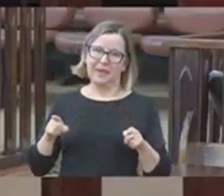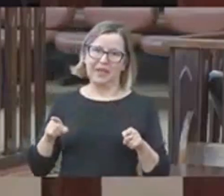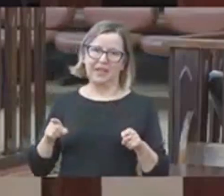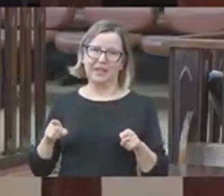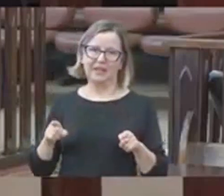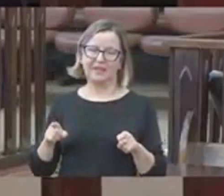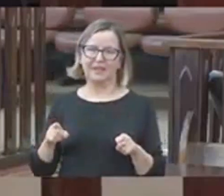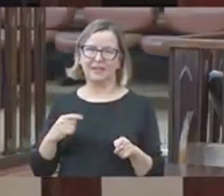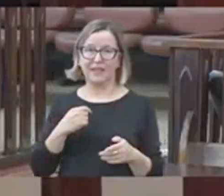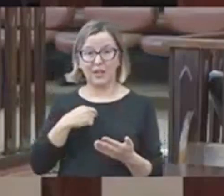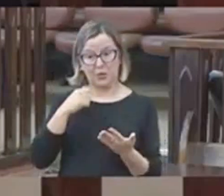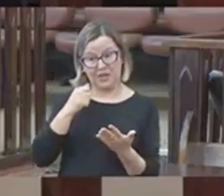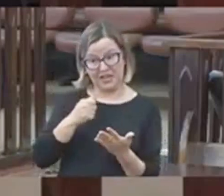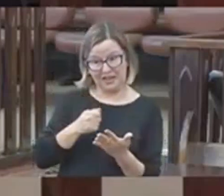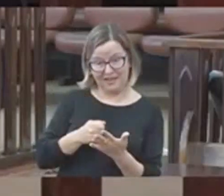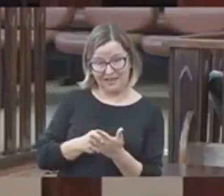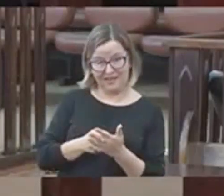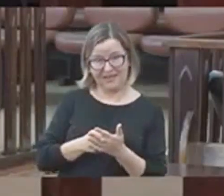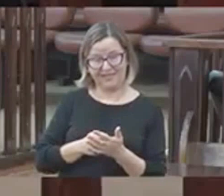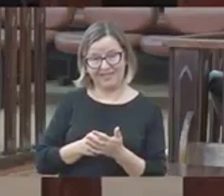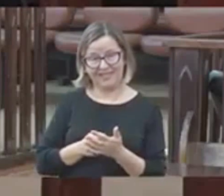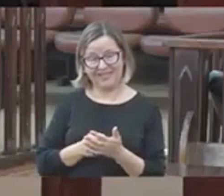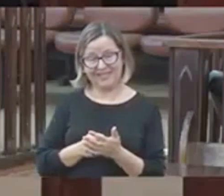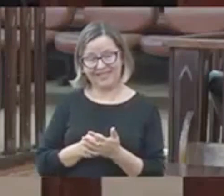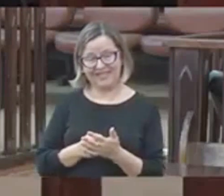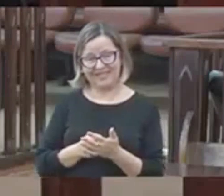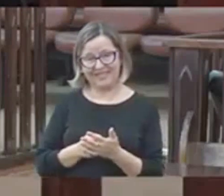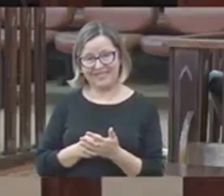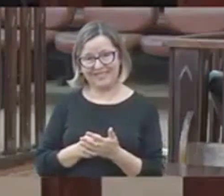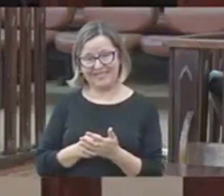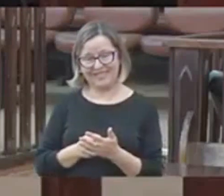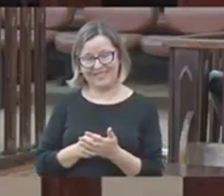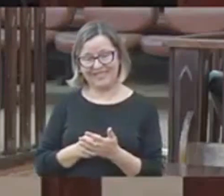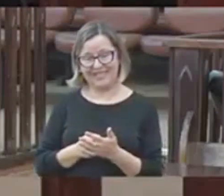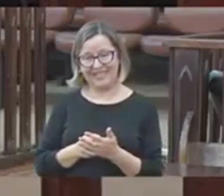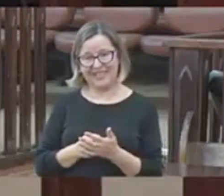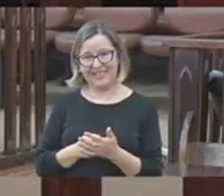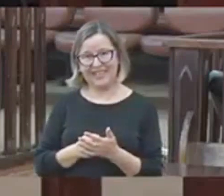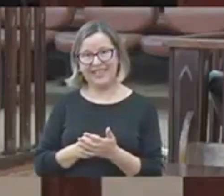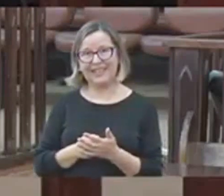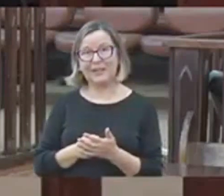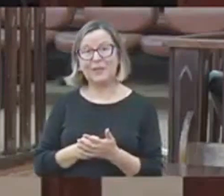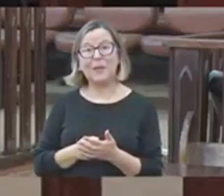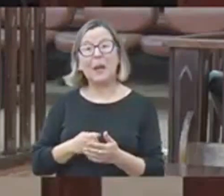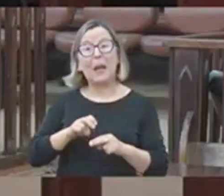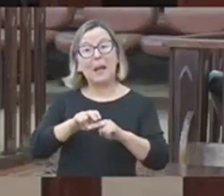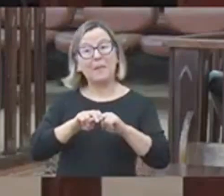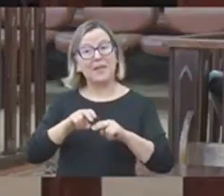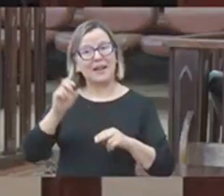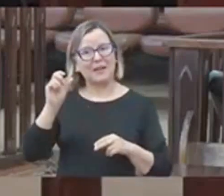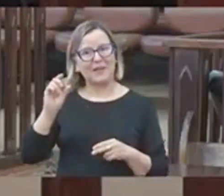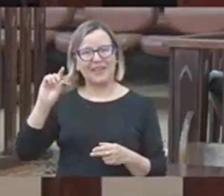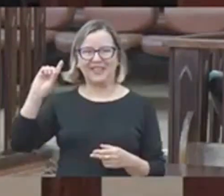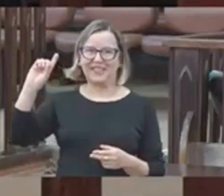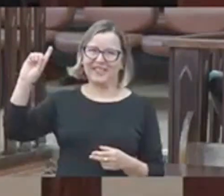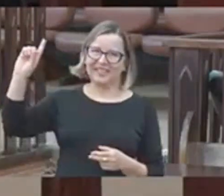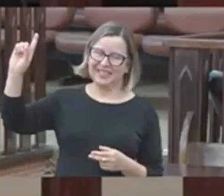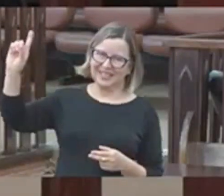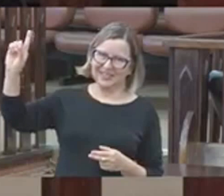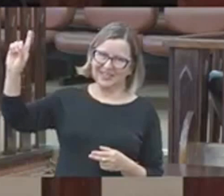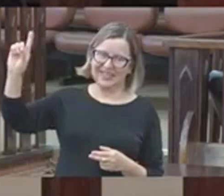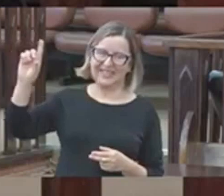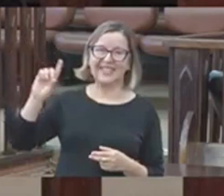meu aval, por minha assinatura, mas pela palavra de Deus.